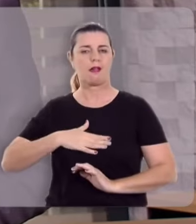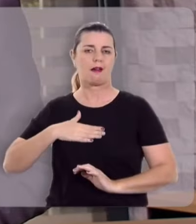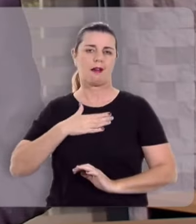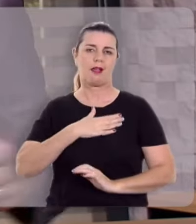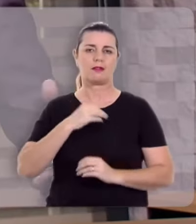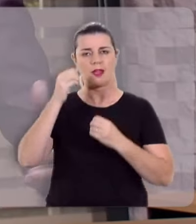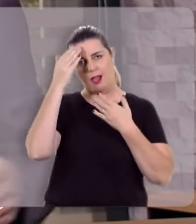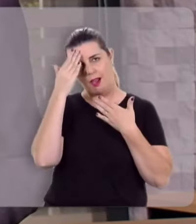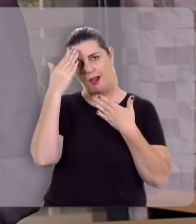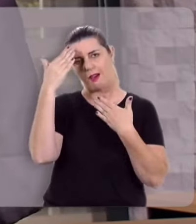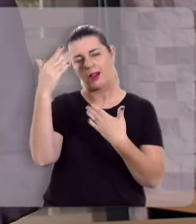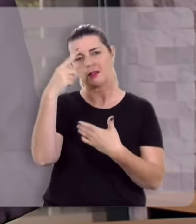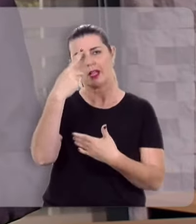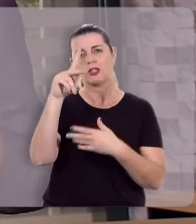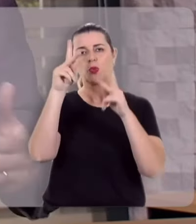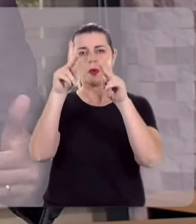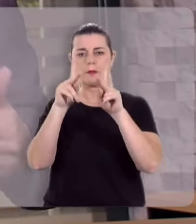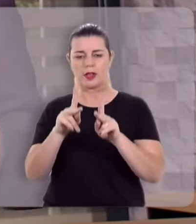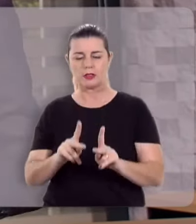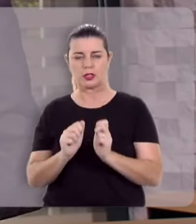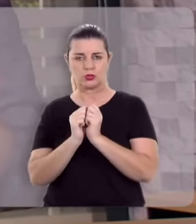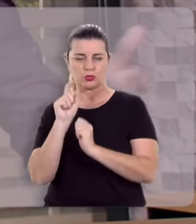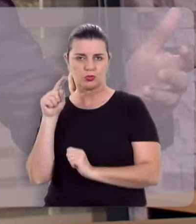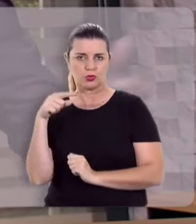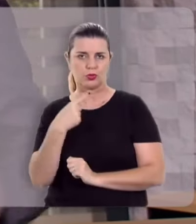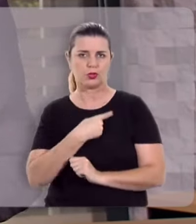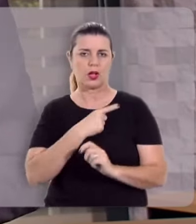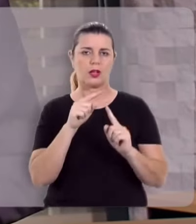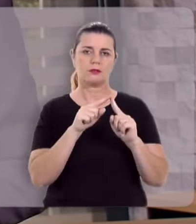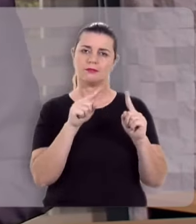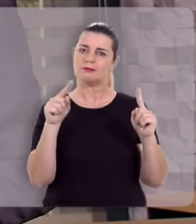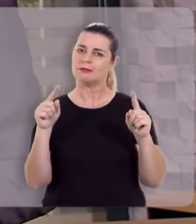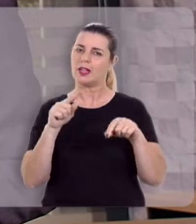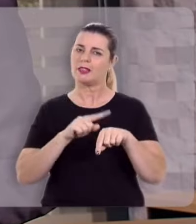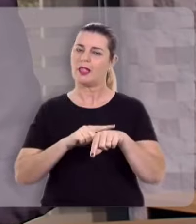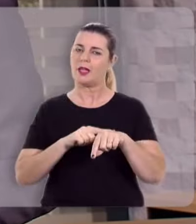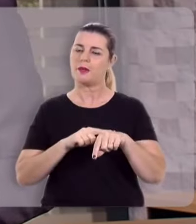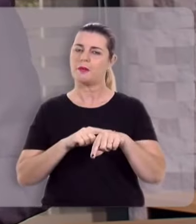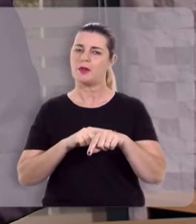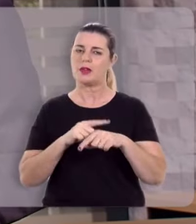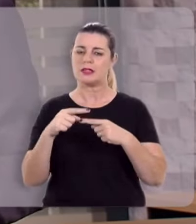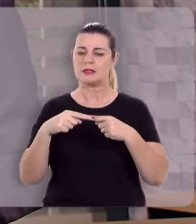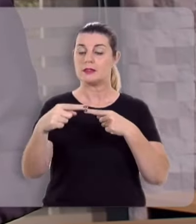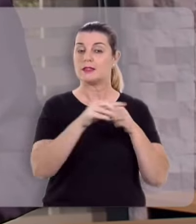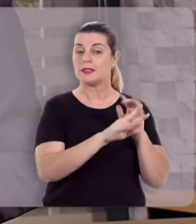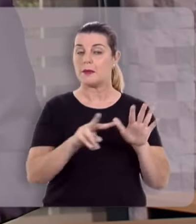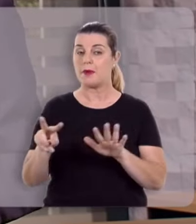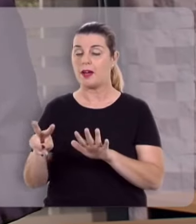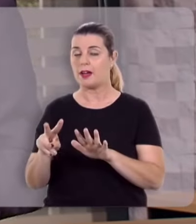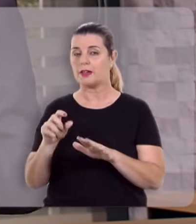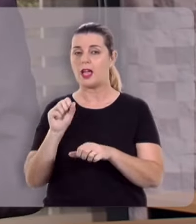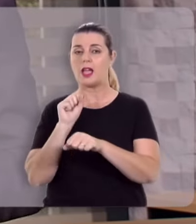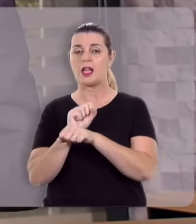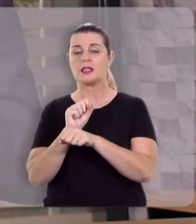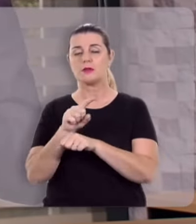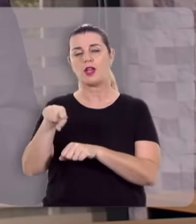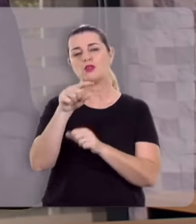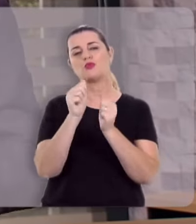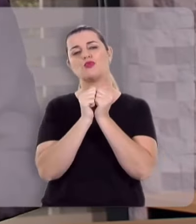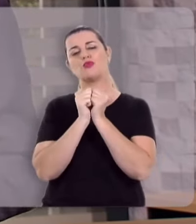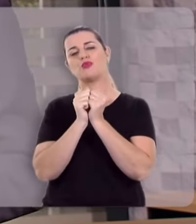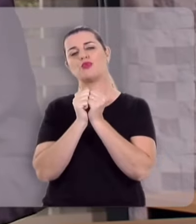agradável. Eu agradeço a sua presença conosco durante todo esse programa e na próxima semana espero